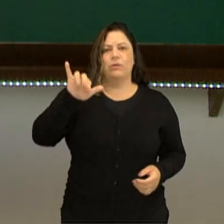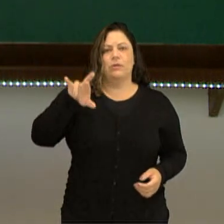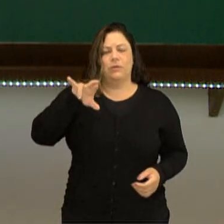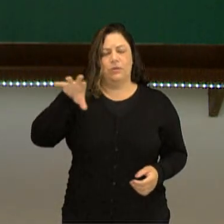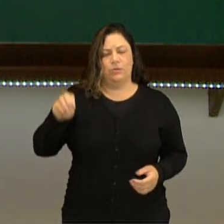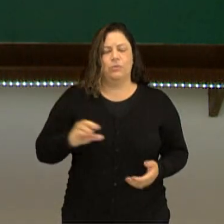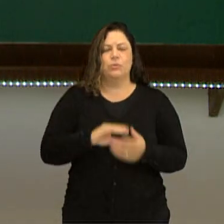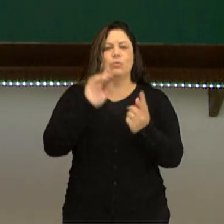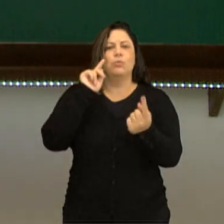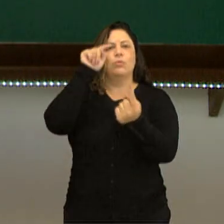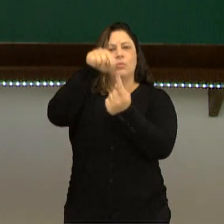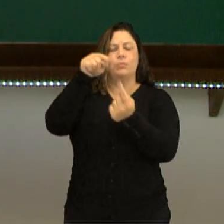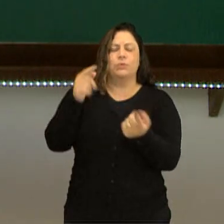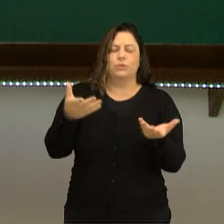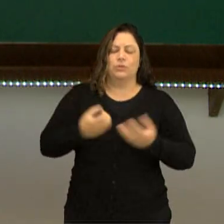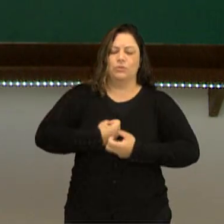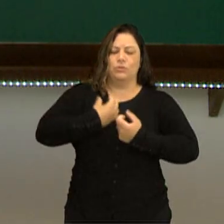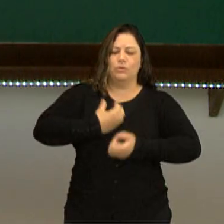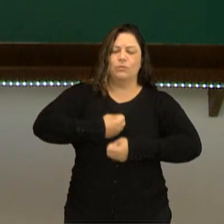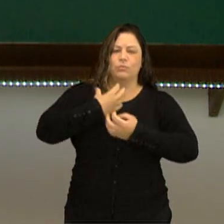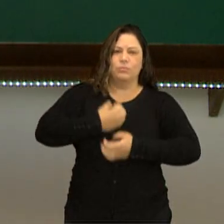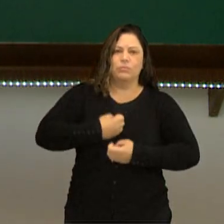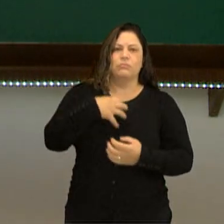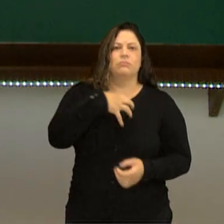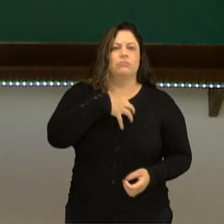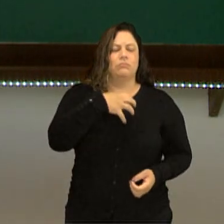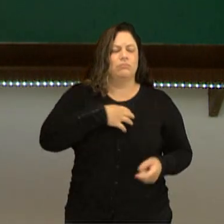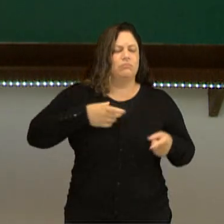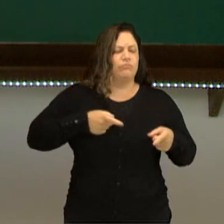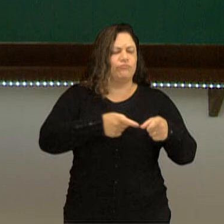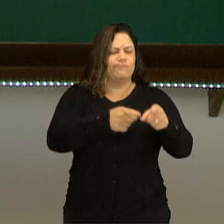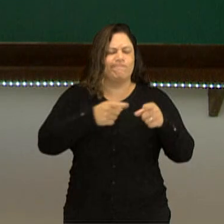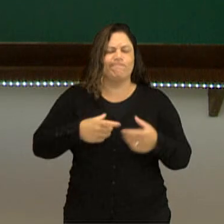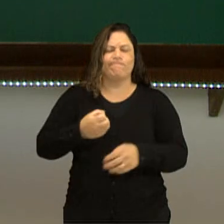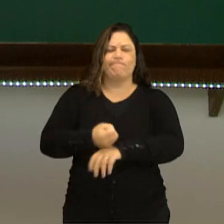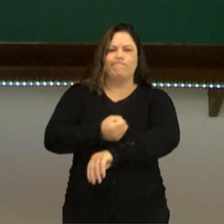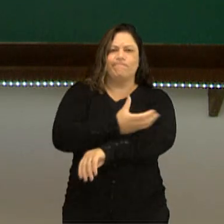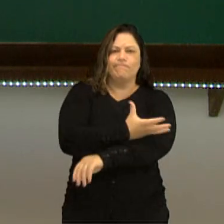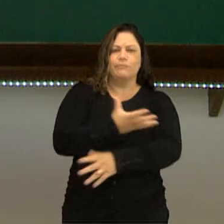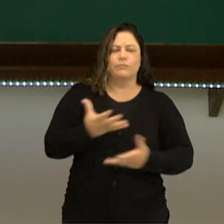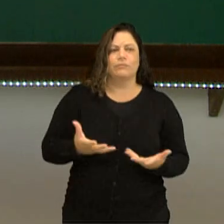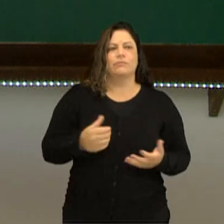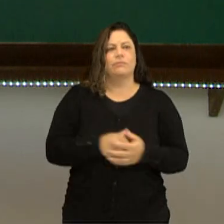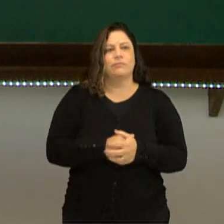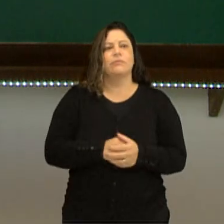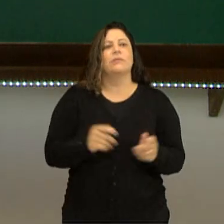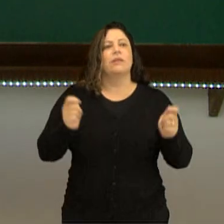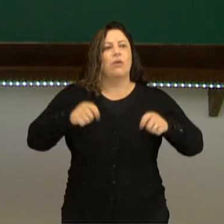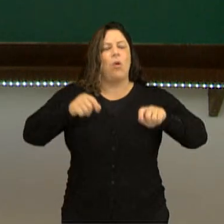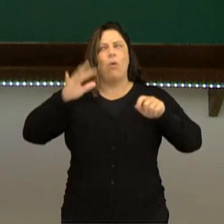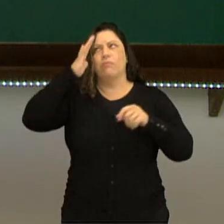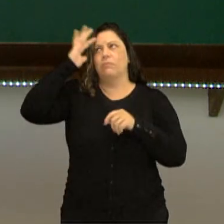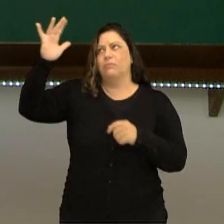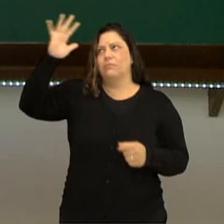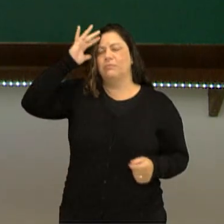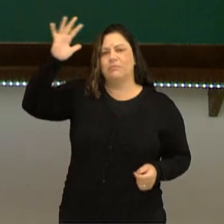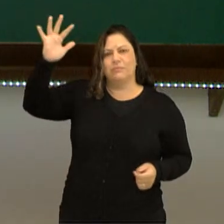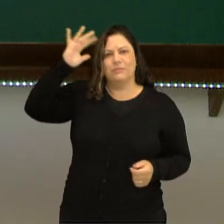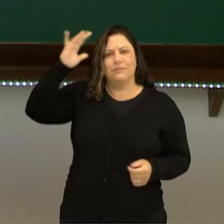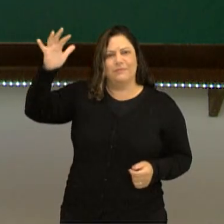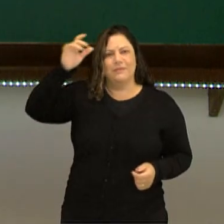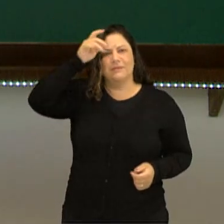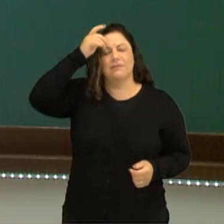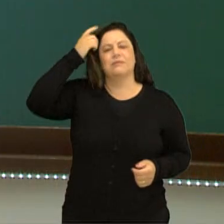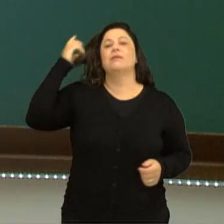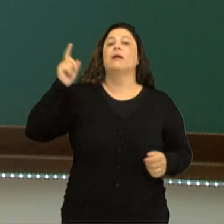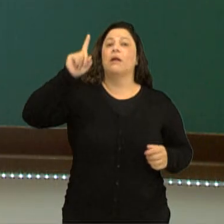objetivo de um poema? É sensibilizar, provocar emoções e ou provocar reflexões. Se é um